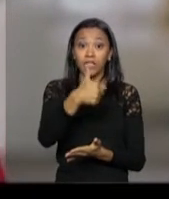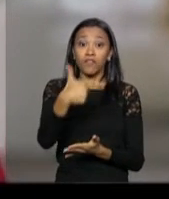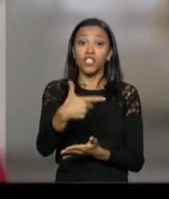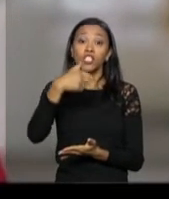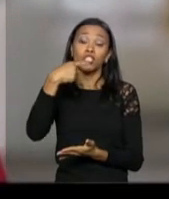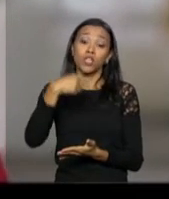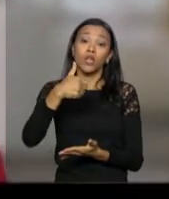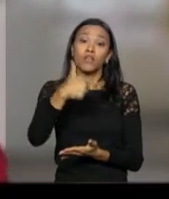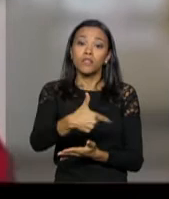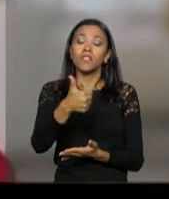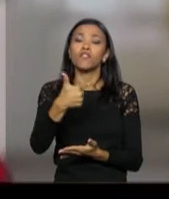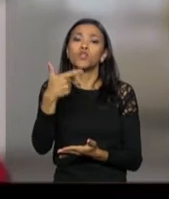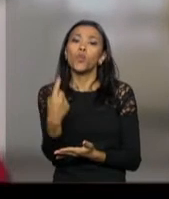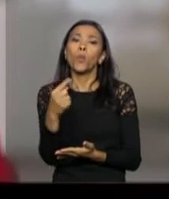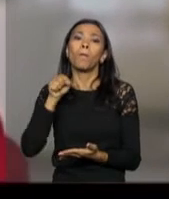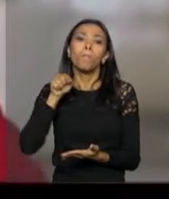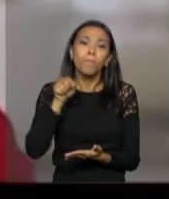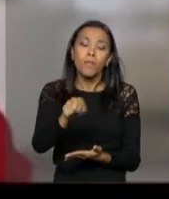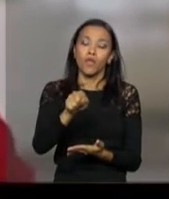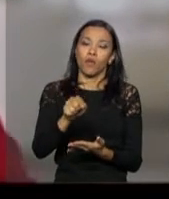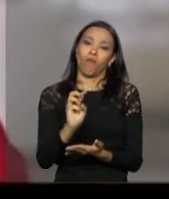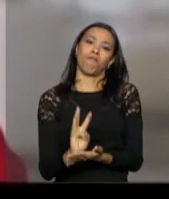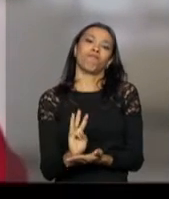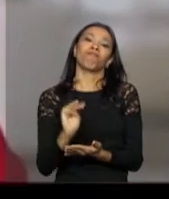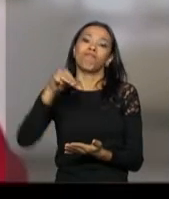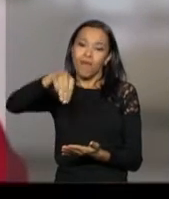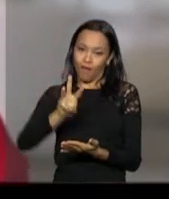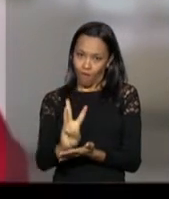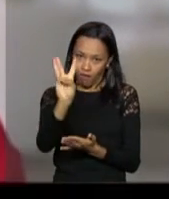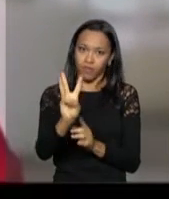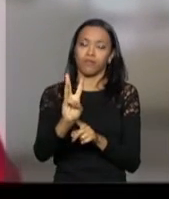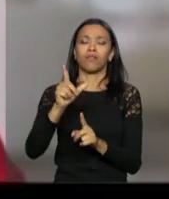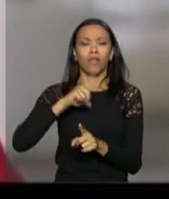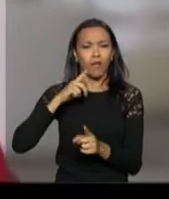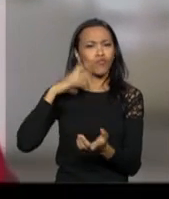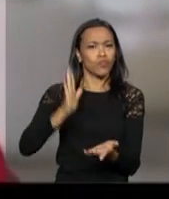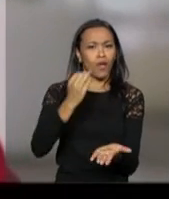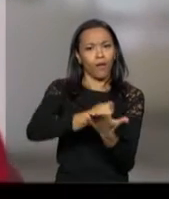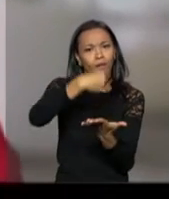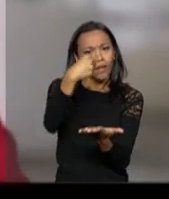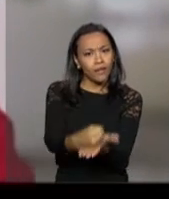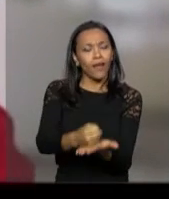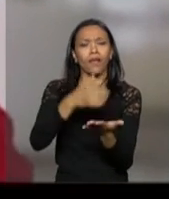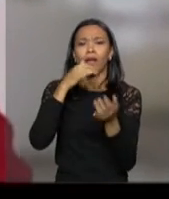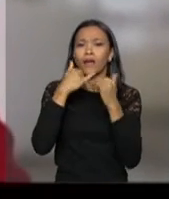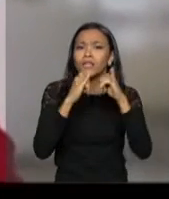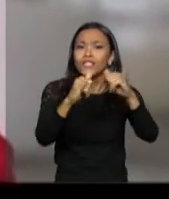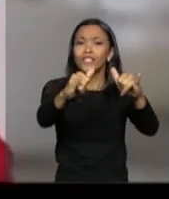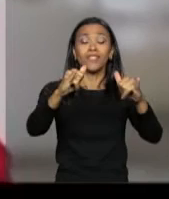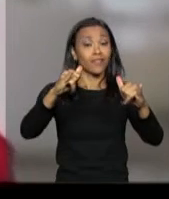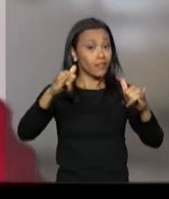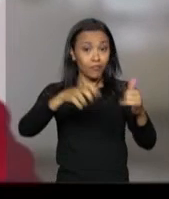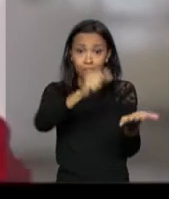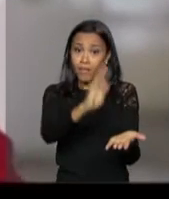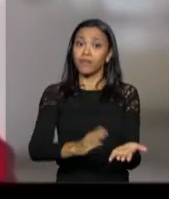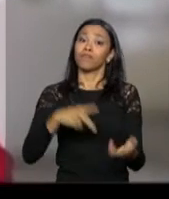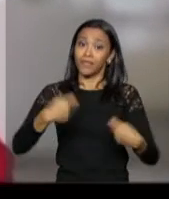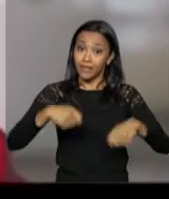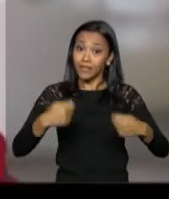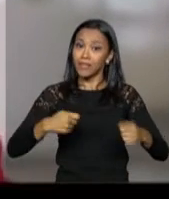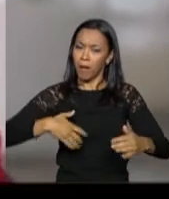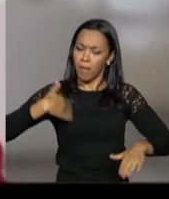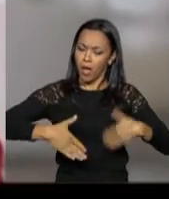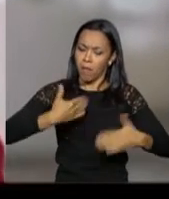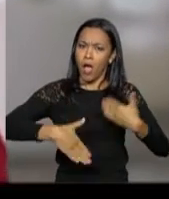mil megawatts. Ou seja, temos contratada toda a energia que o Brasil precisa para